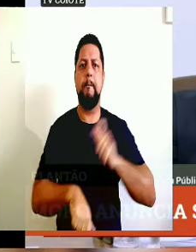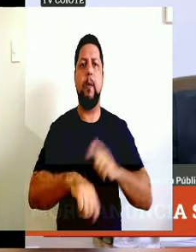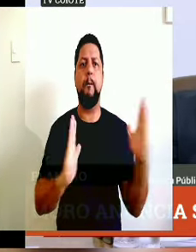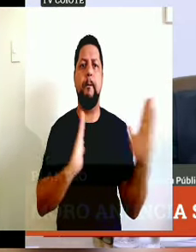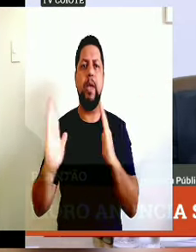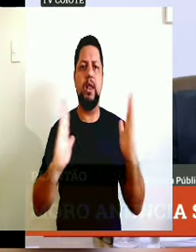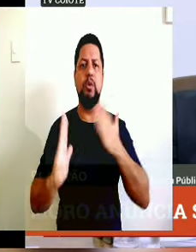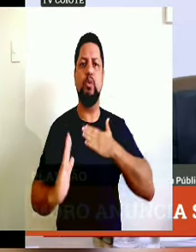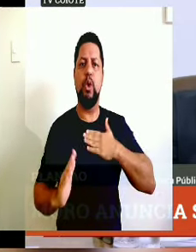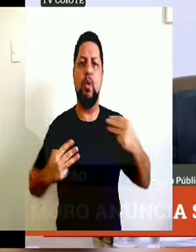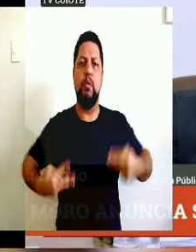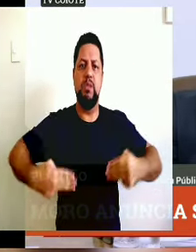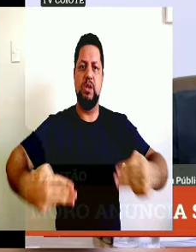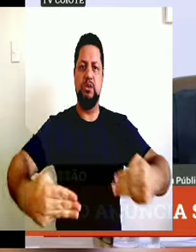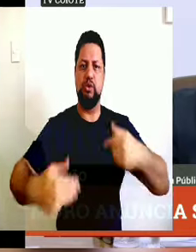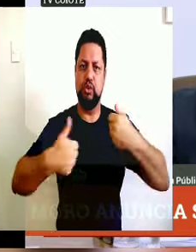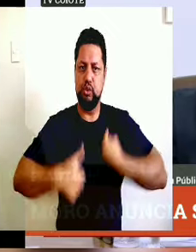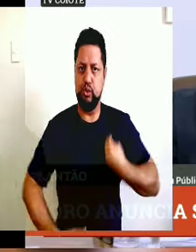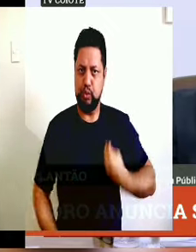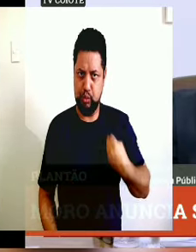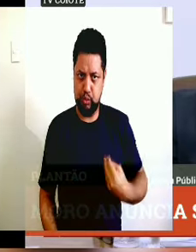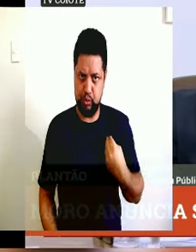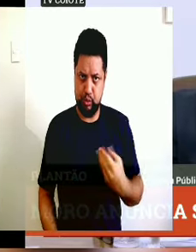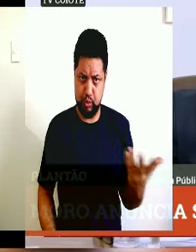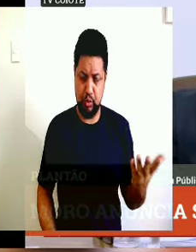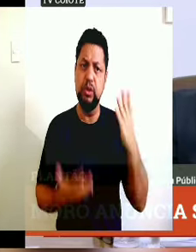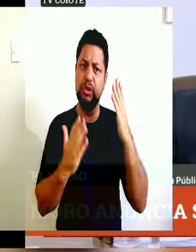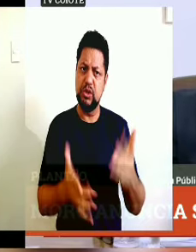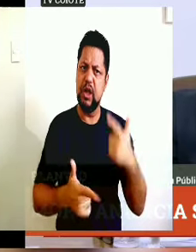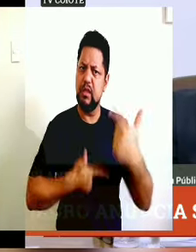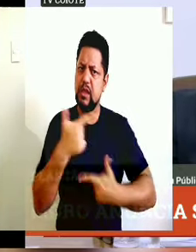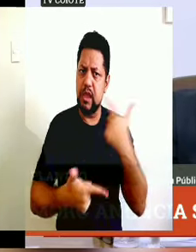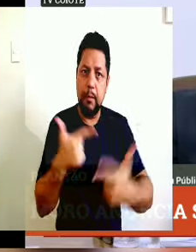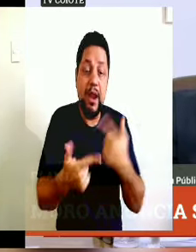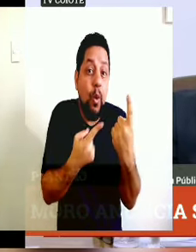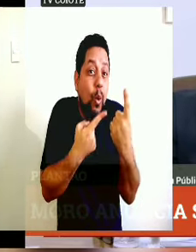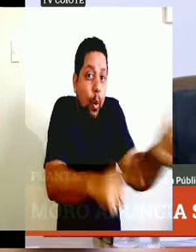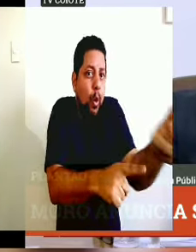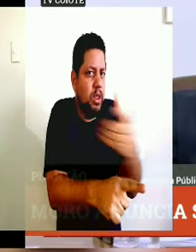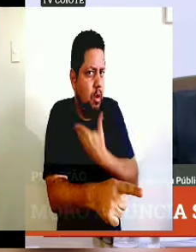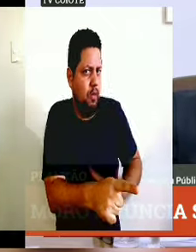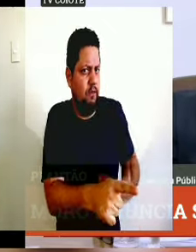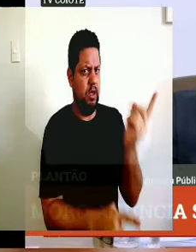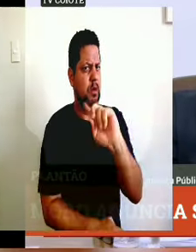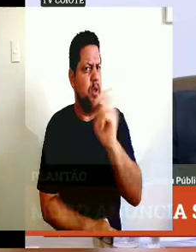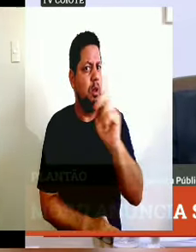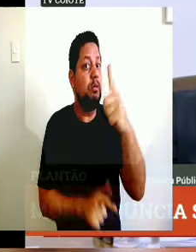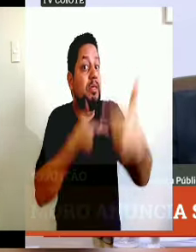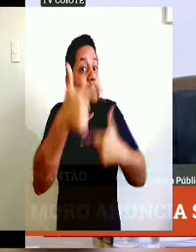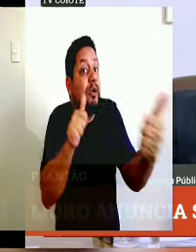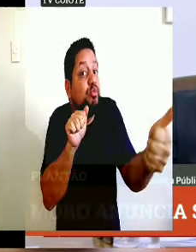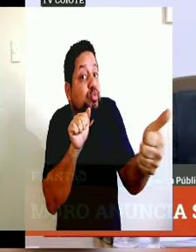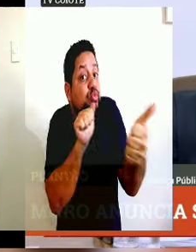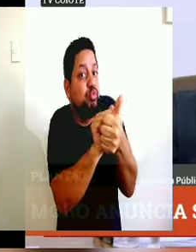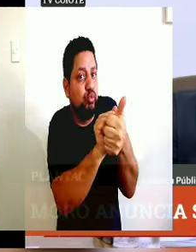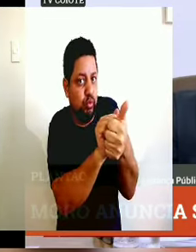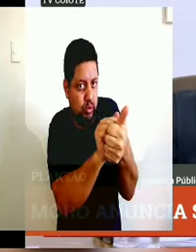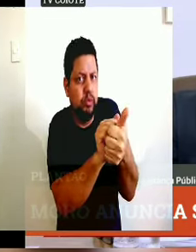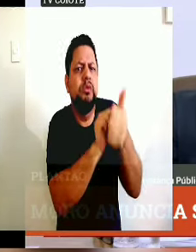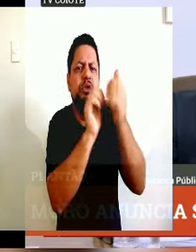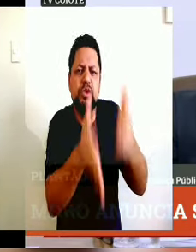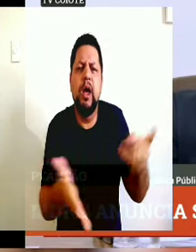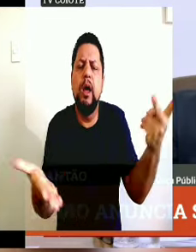Segurança Pública. Trabalhando, não contra, mas com os governos estaduais. Tivemos o